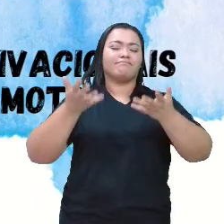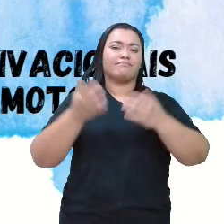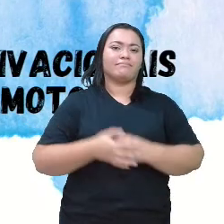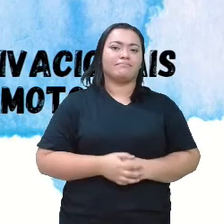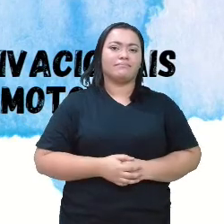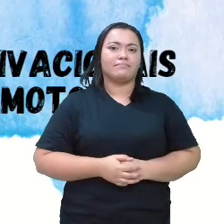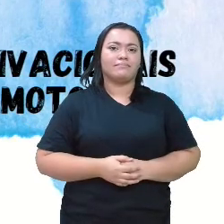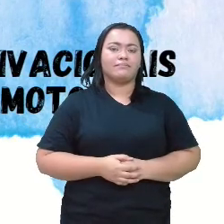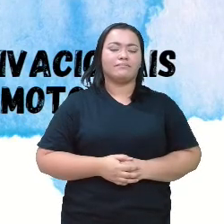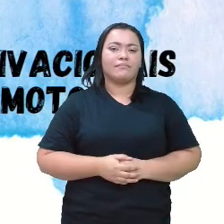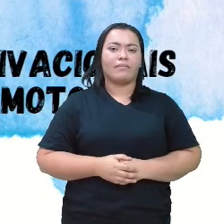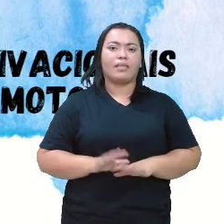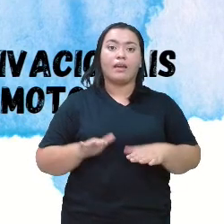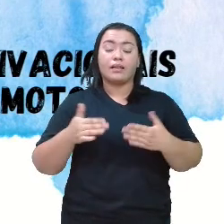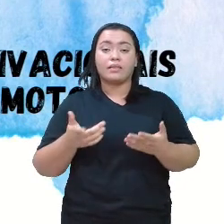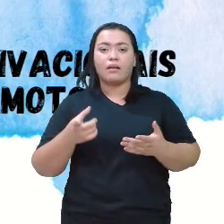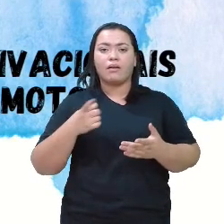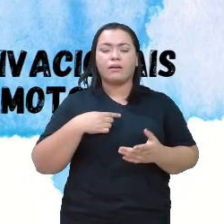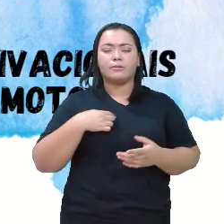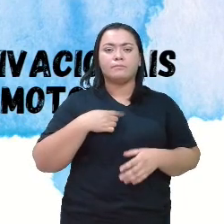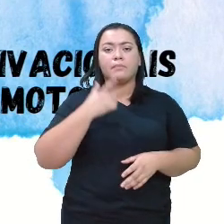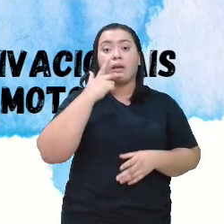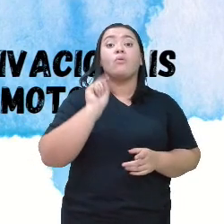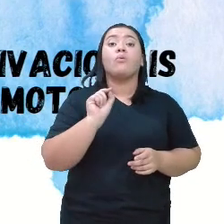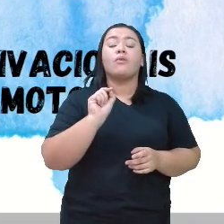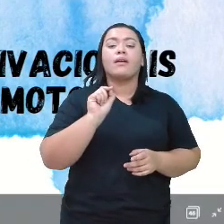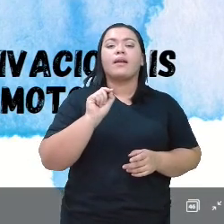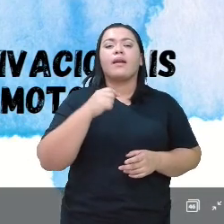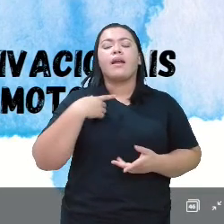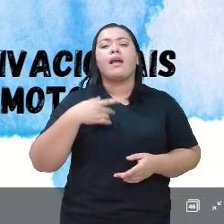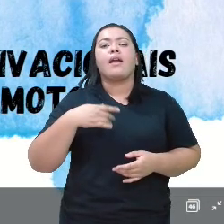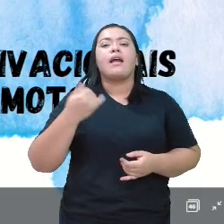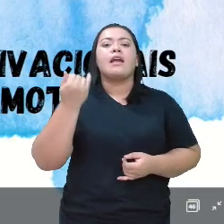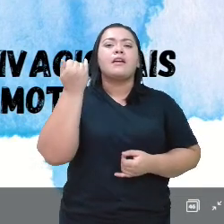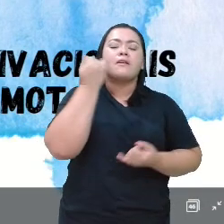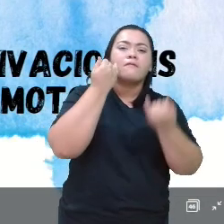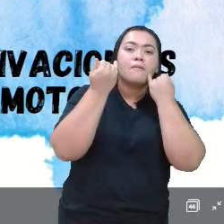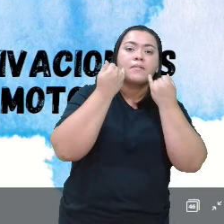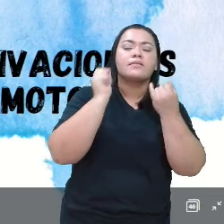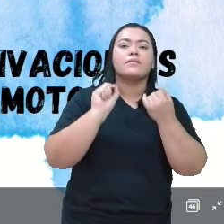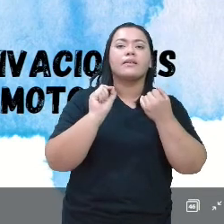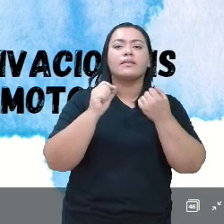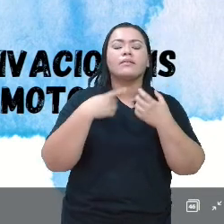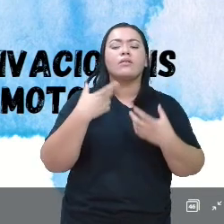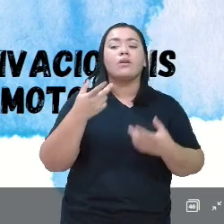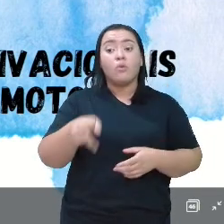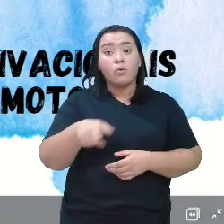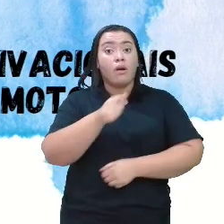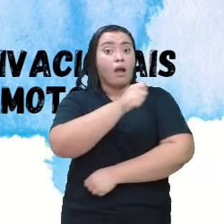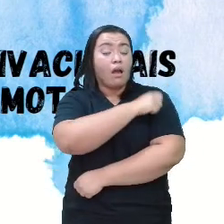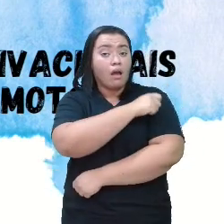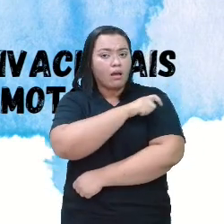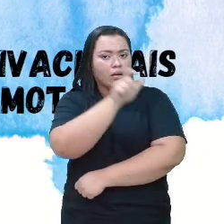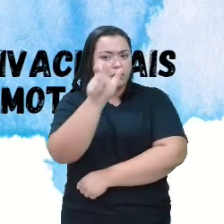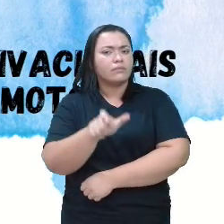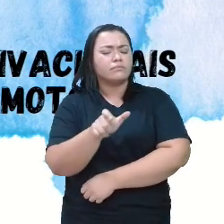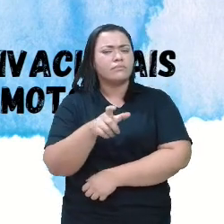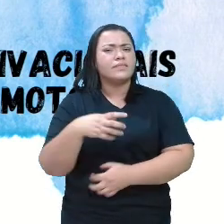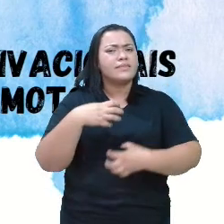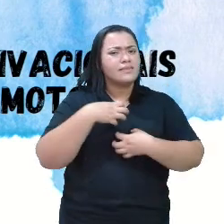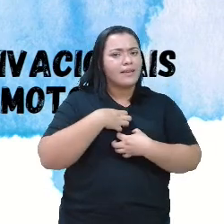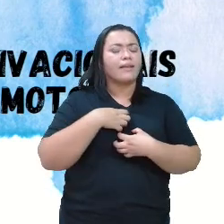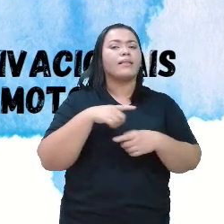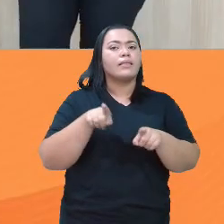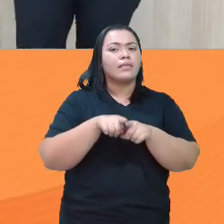Então, além de processar a informação, a gente sente, não é? O estudante sente, o estudante